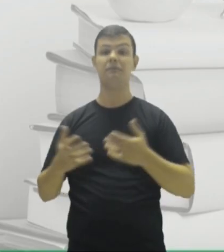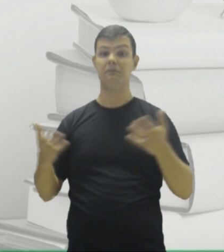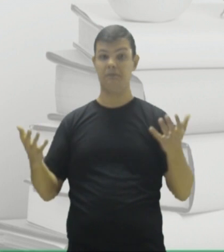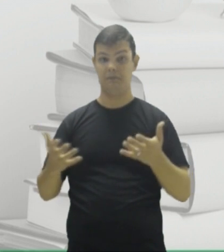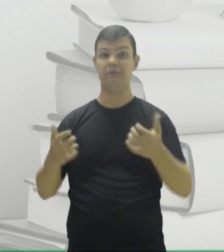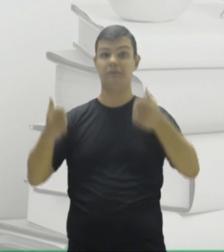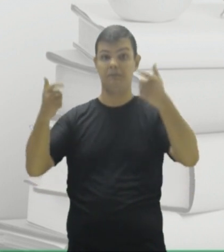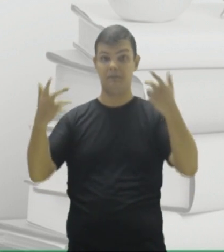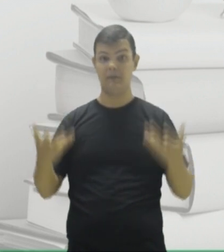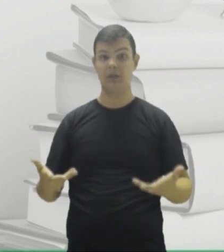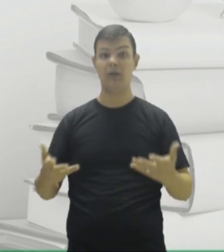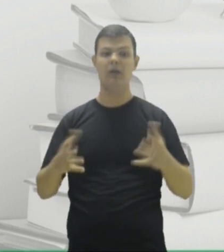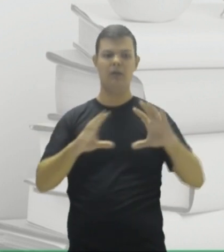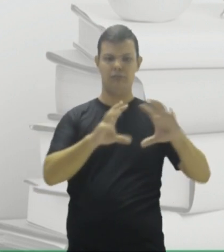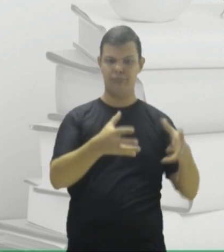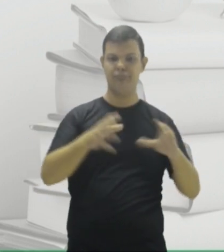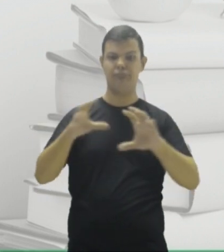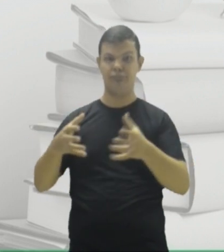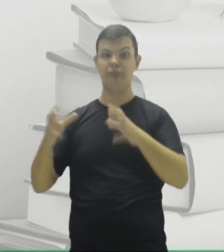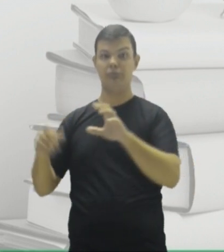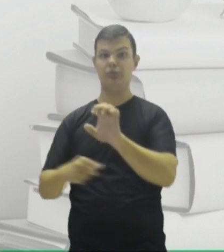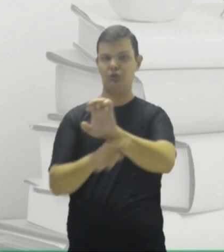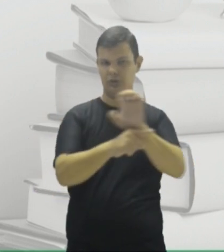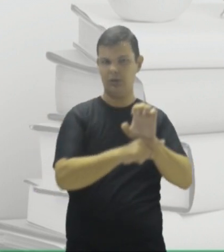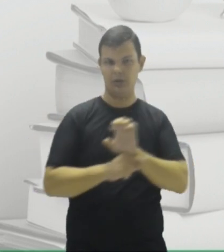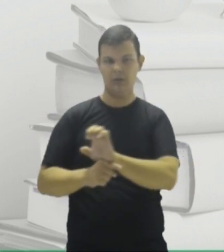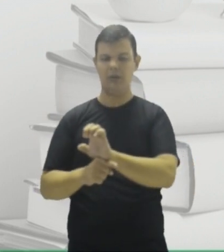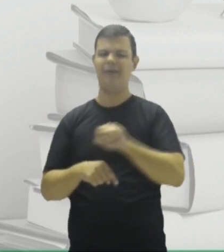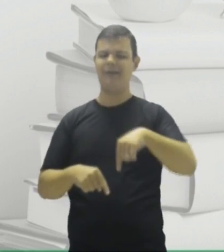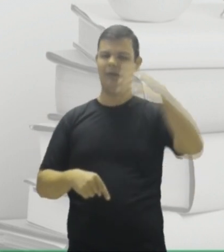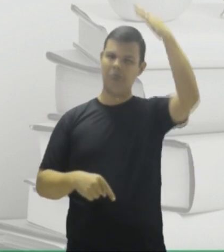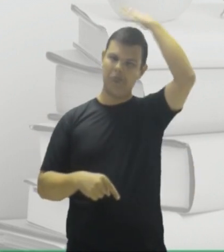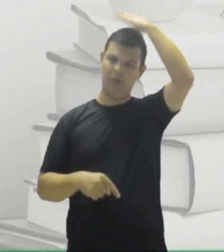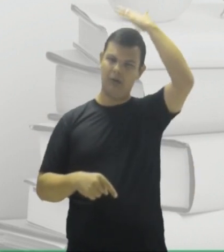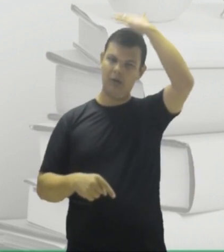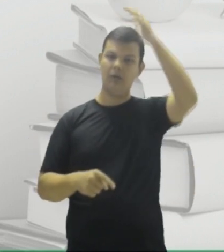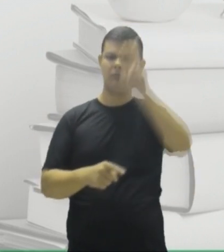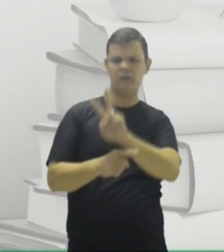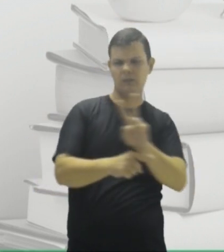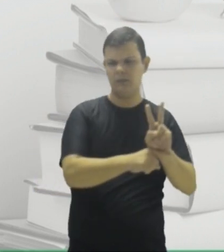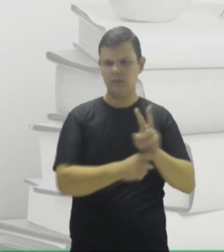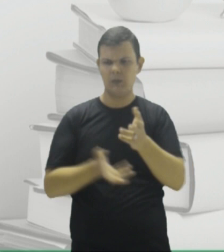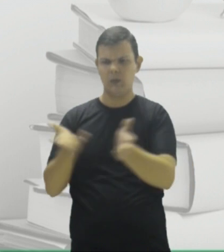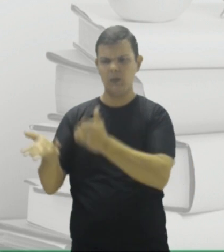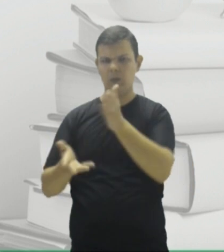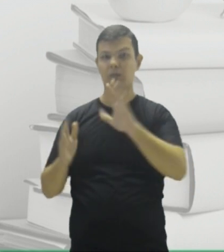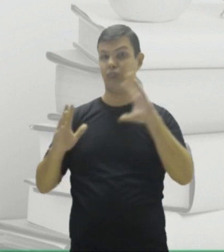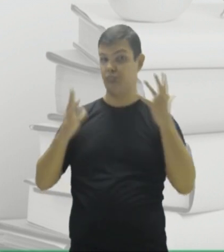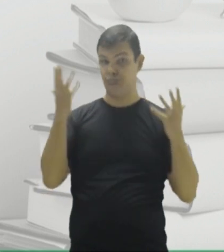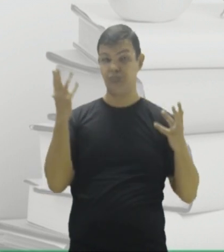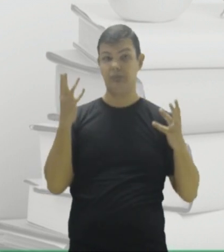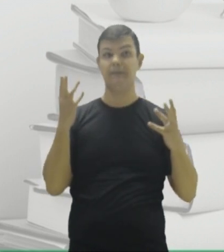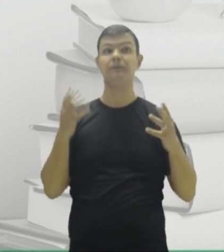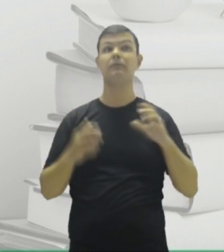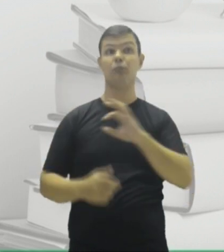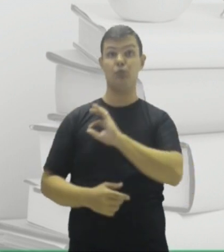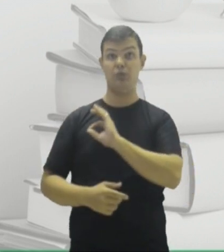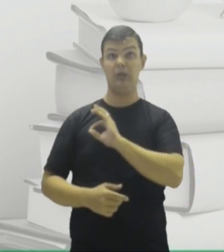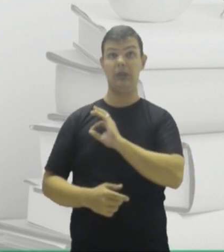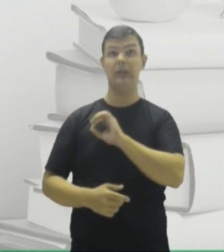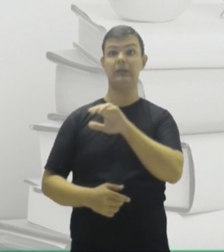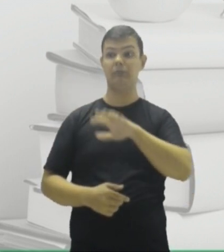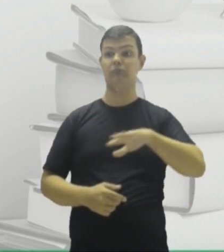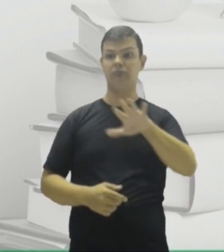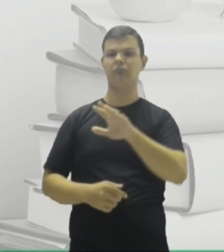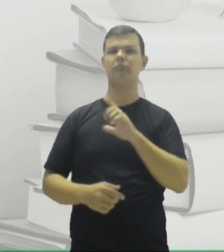Então vamos ver agora os órgãos estaduais, os órgãos aqui do Pará que cuidam e protegem o meio ambiente. Nós temos o Batalhão de